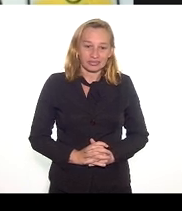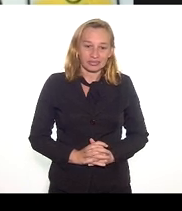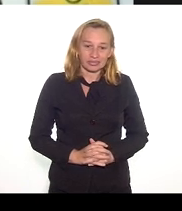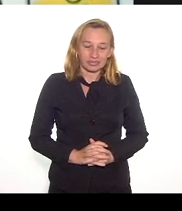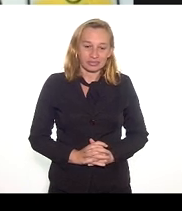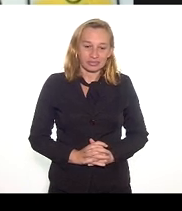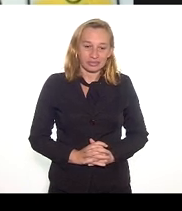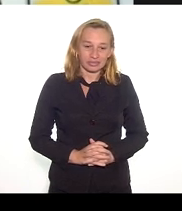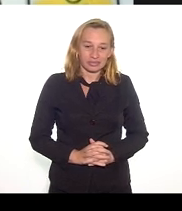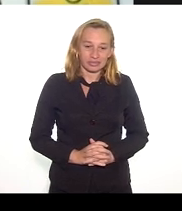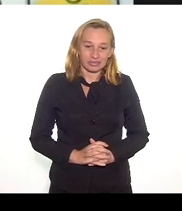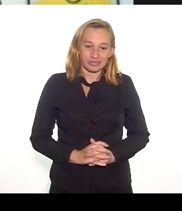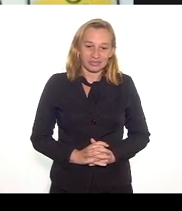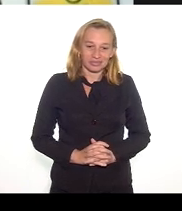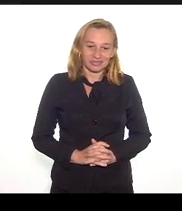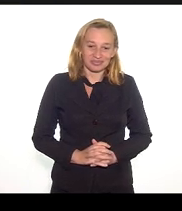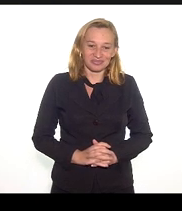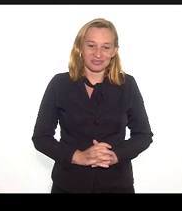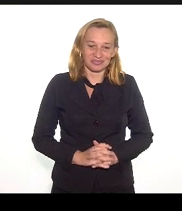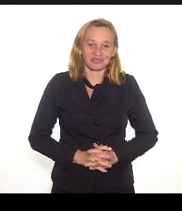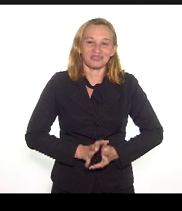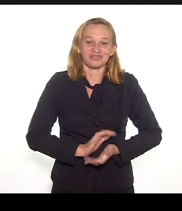Quem são os